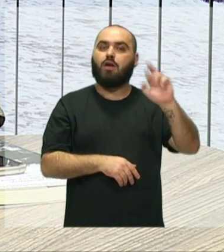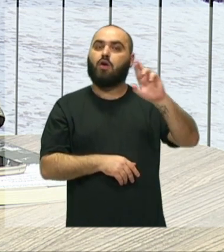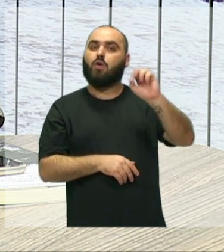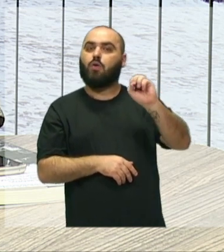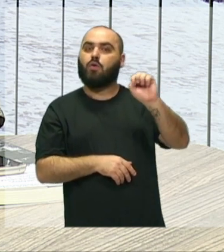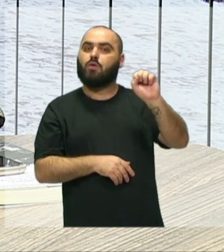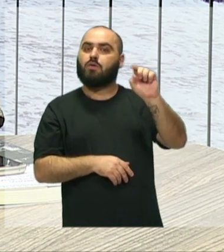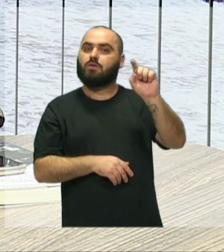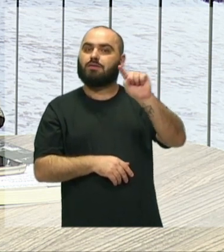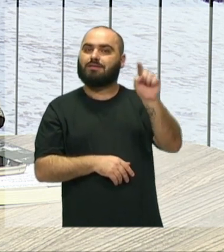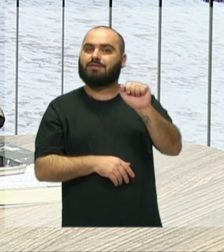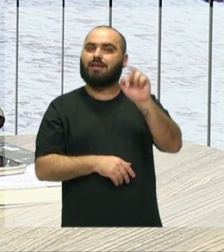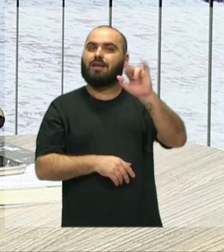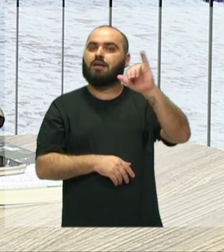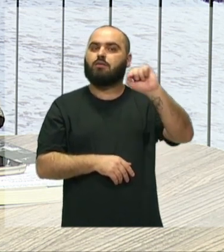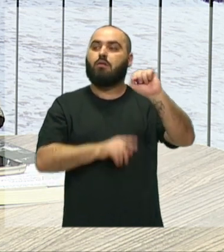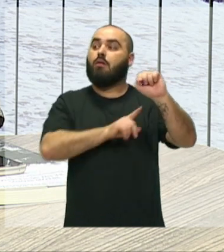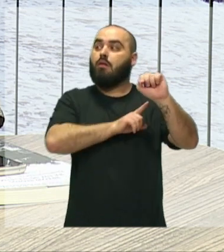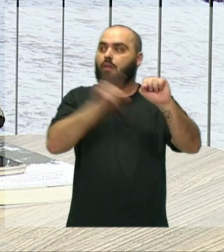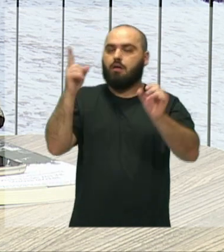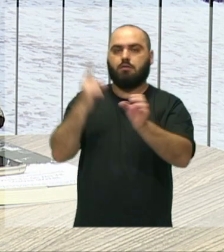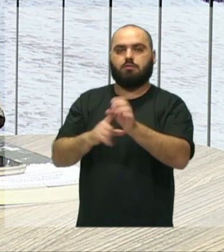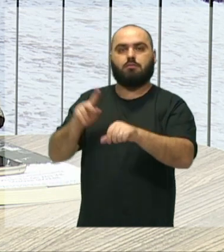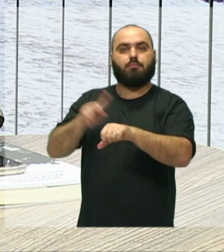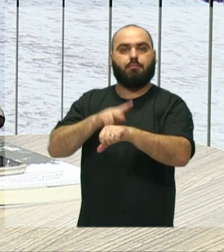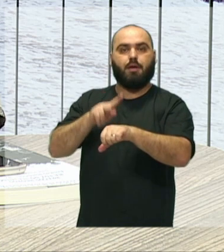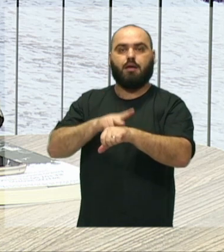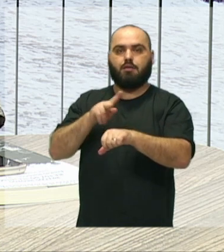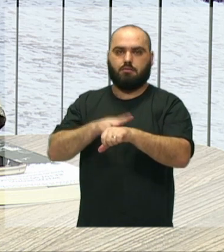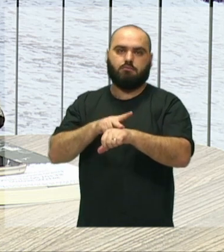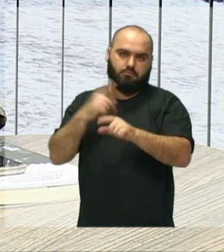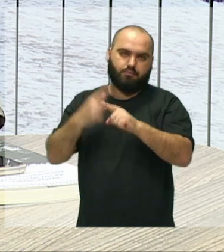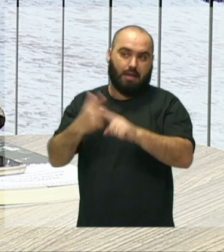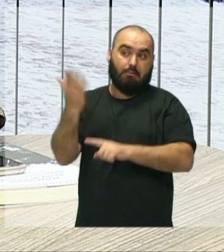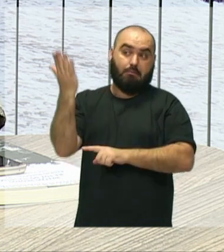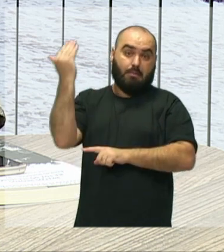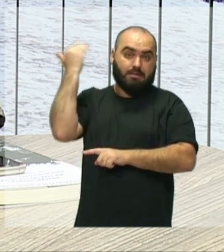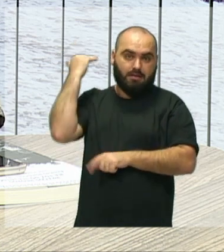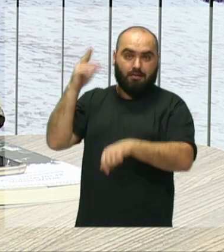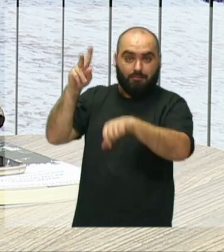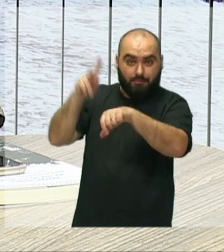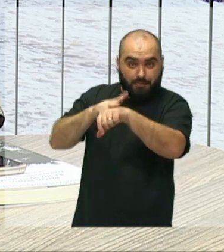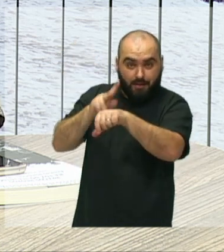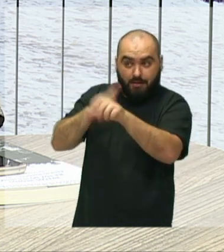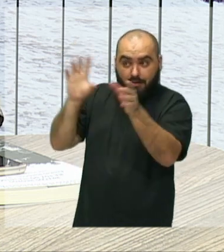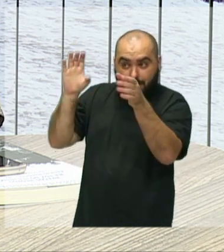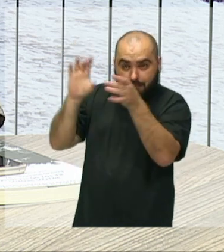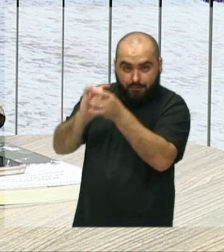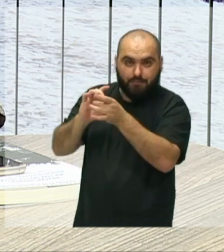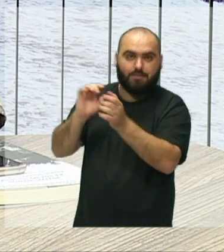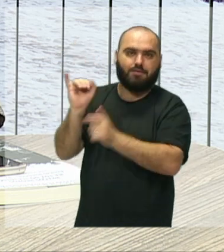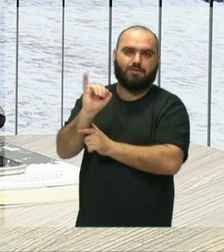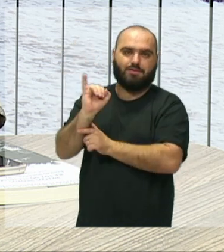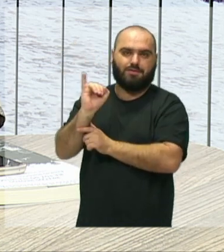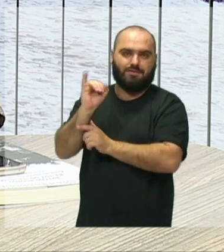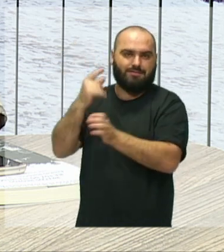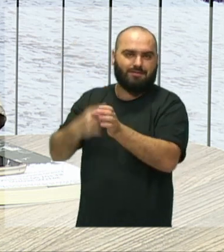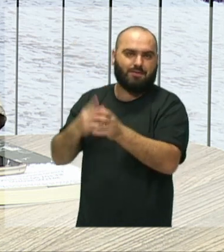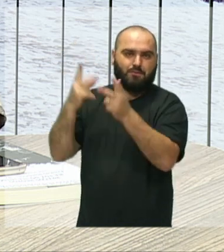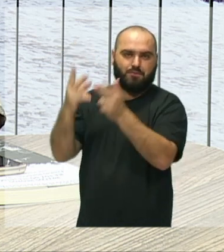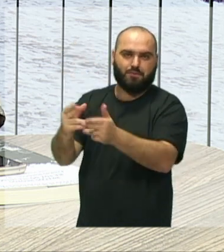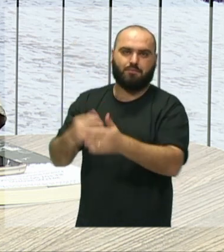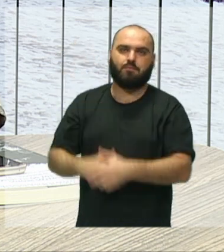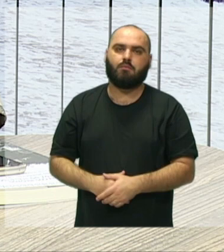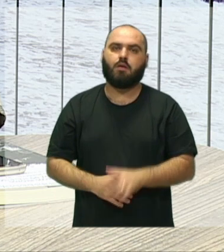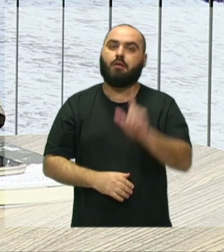Penha, porque no passado Penha pertencia a Itajaí. Então é uma espécie de coroação do rei e